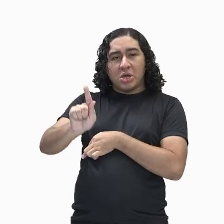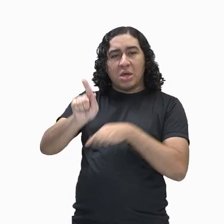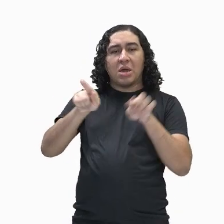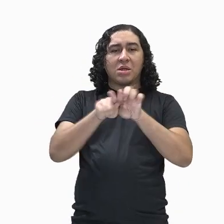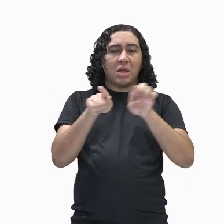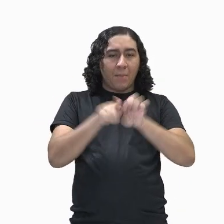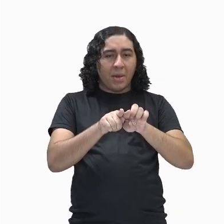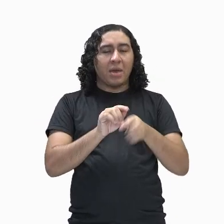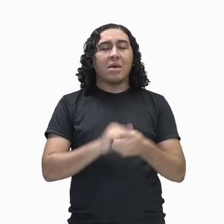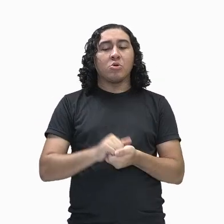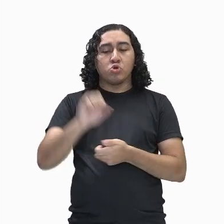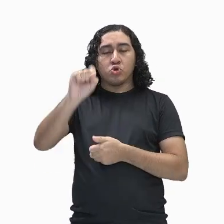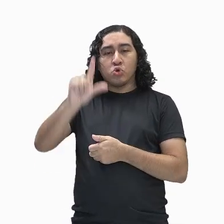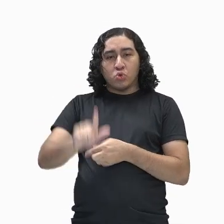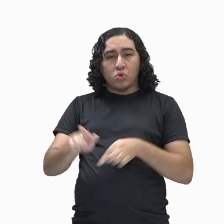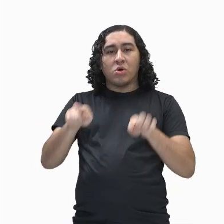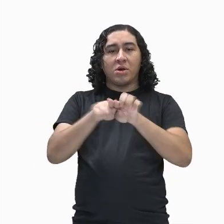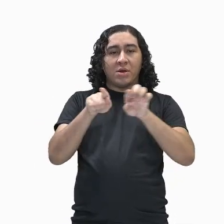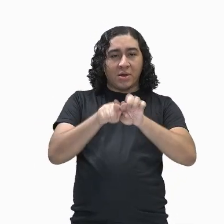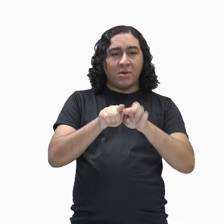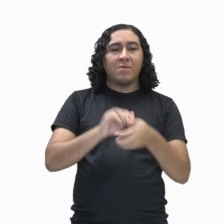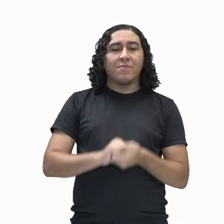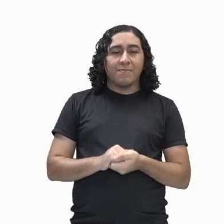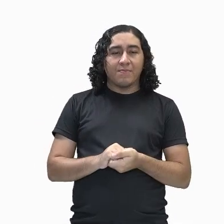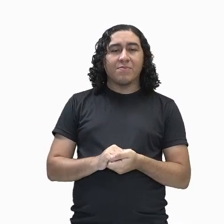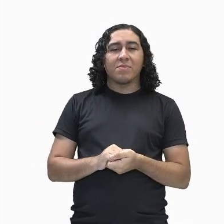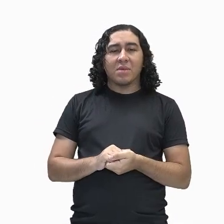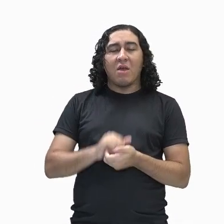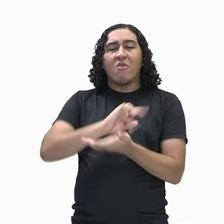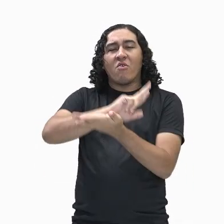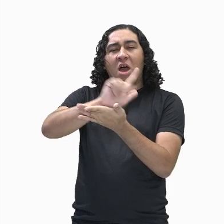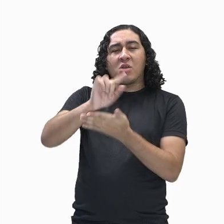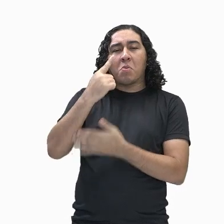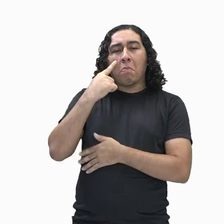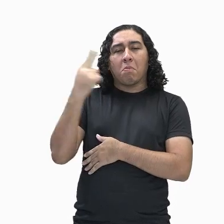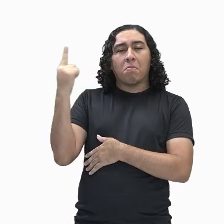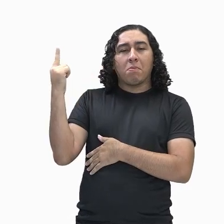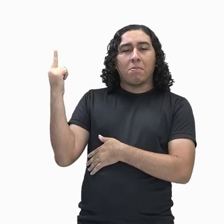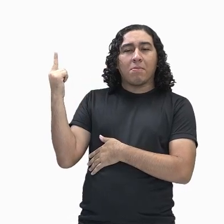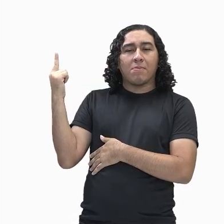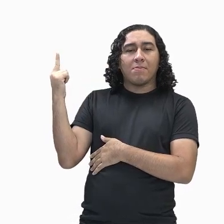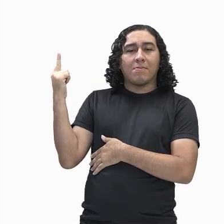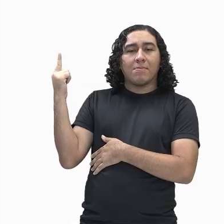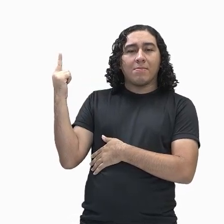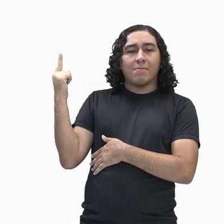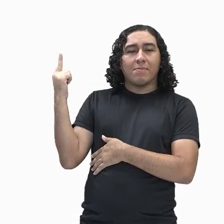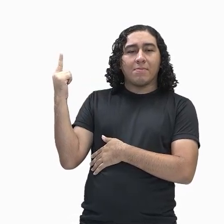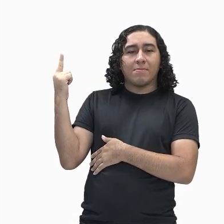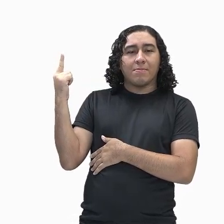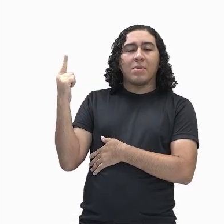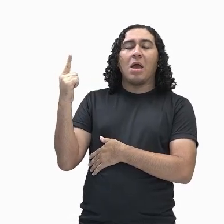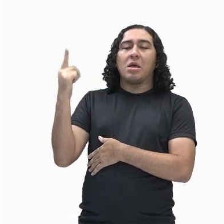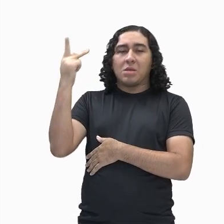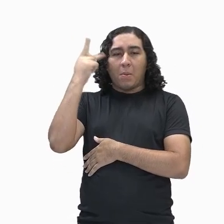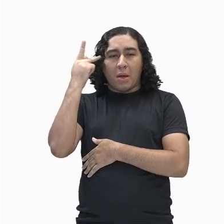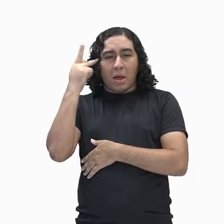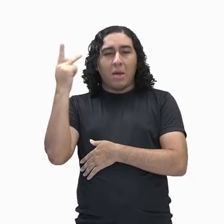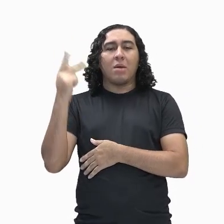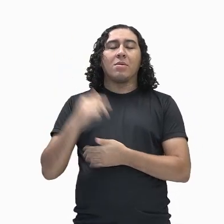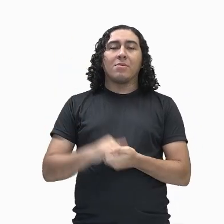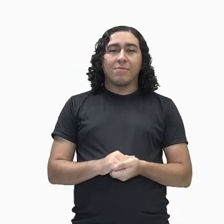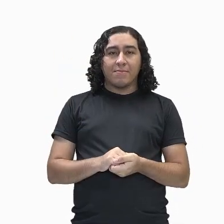Tocantins, Minas Gerais, Bahia, Maranhão, Piauí, Rondônia, Paraná, São